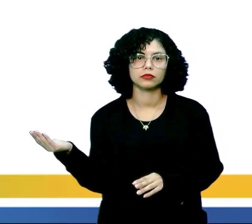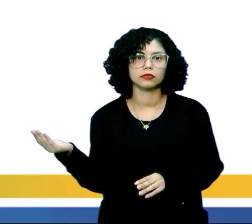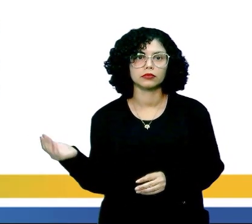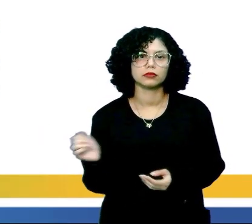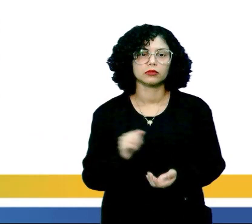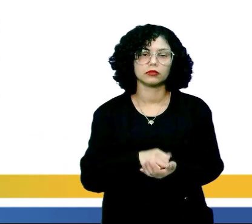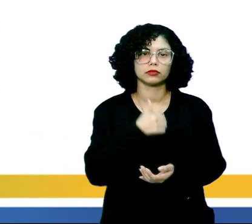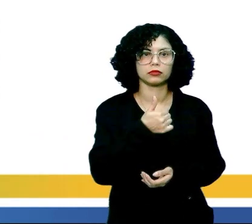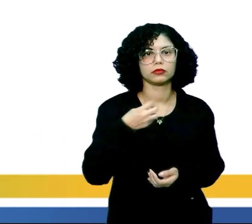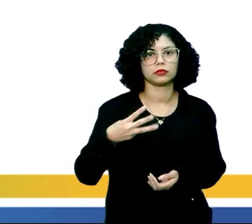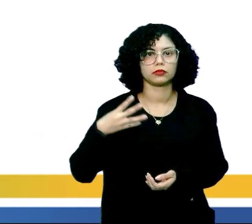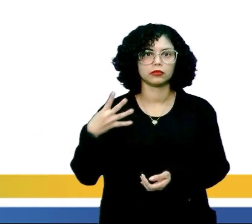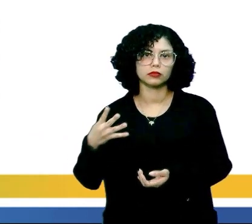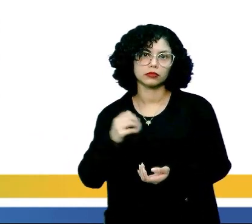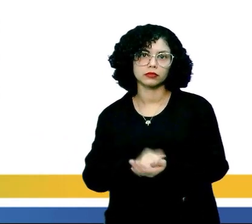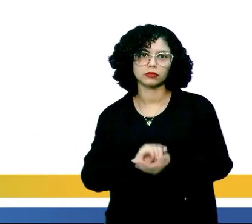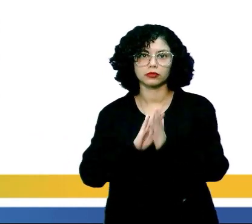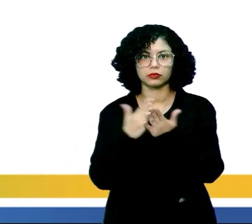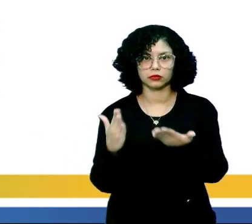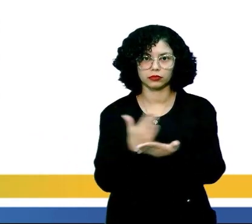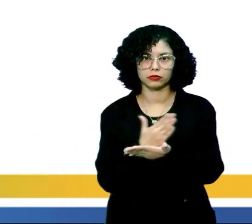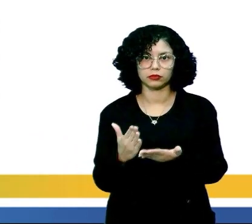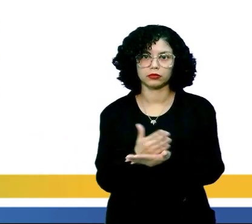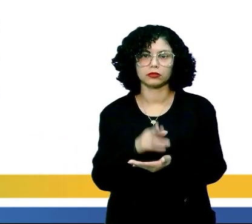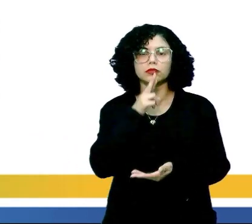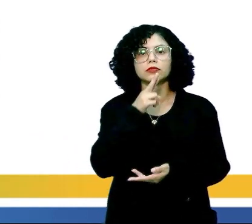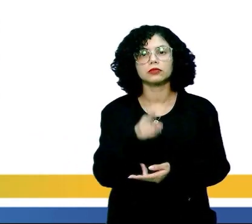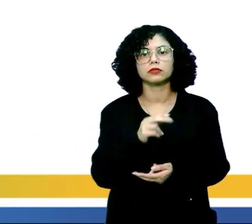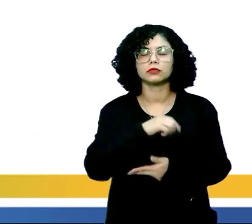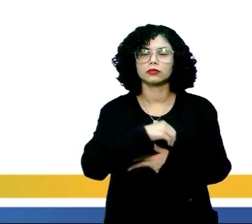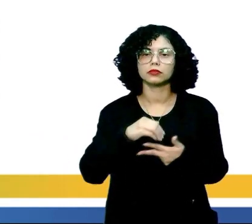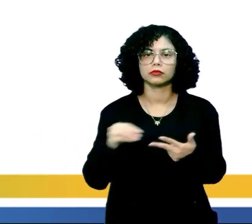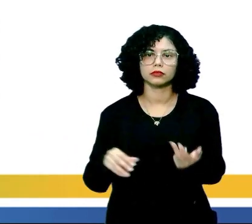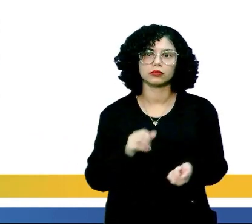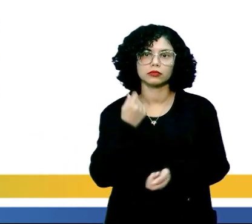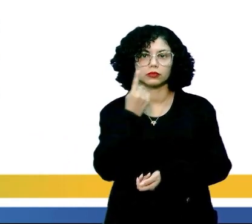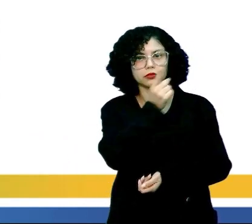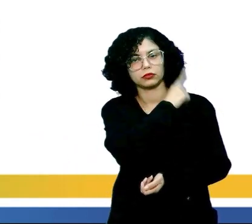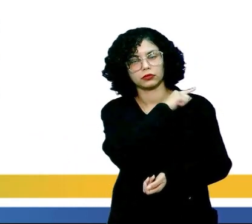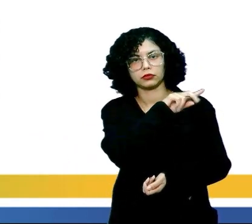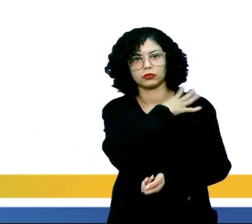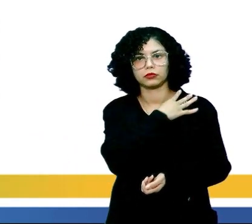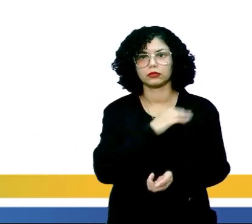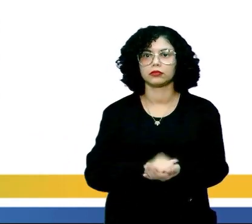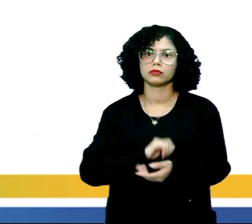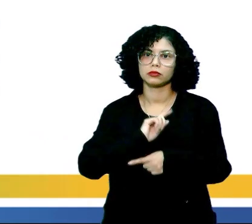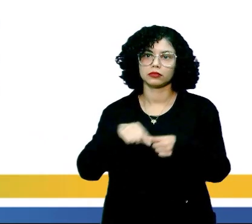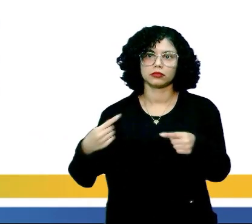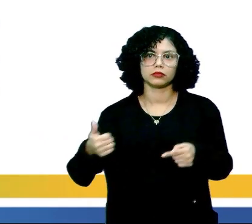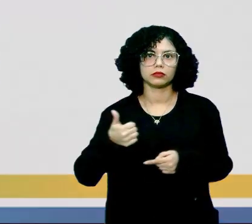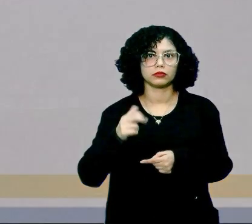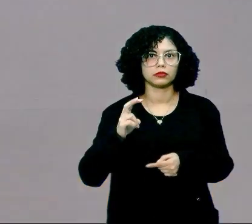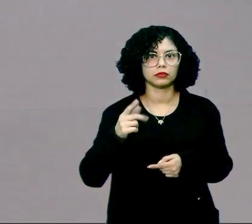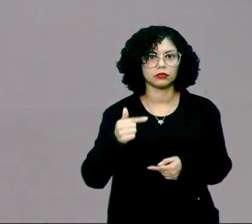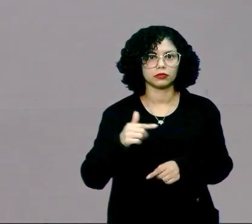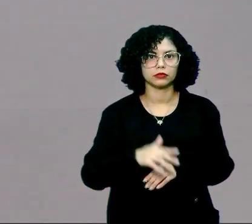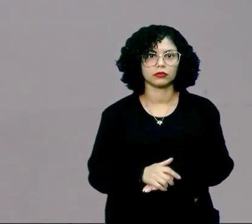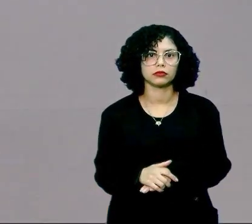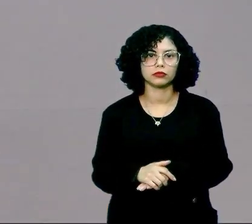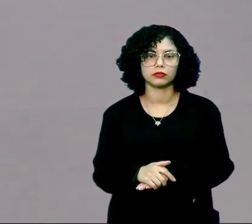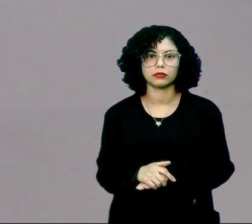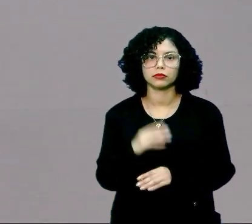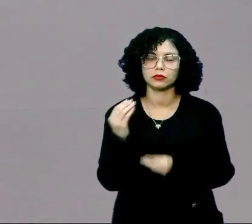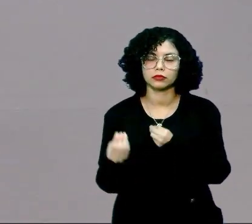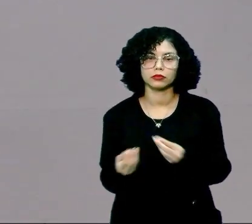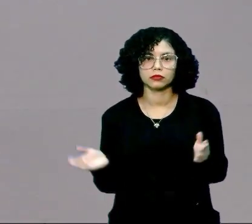a questão 134 do livro Resolva Enem 1, a página 157. Então, como eu